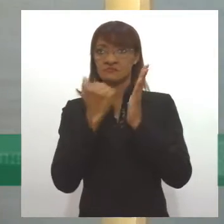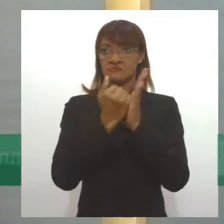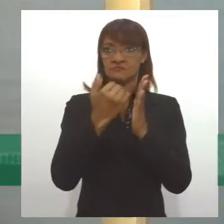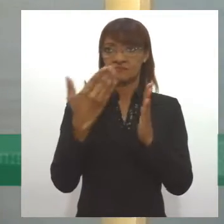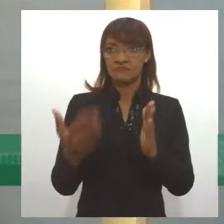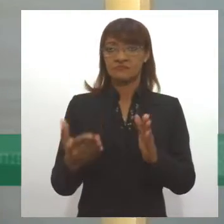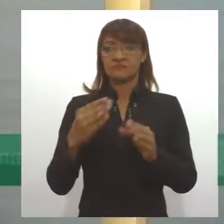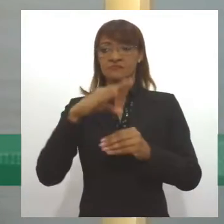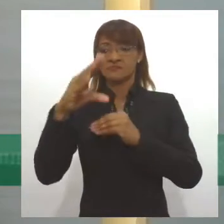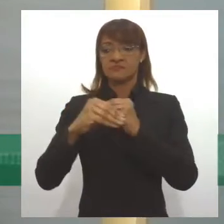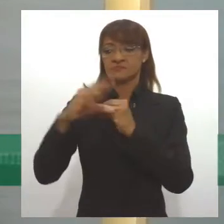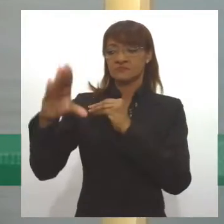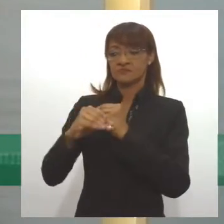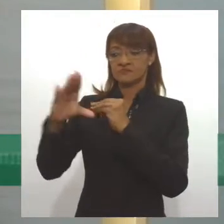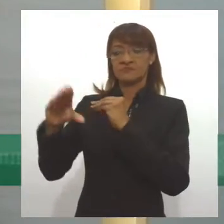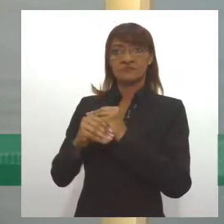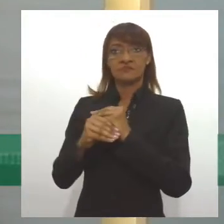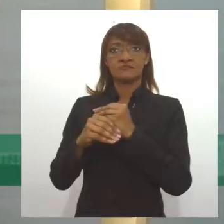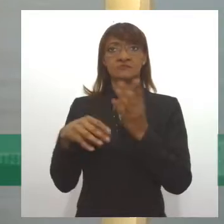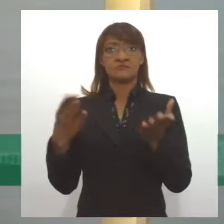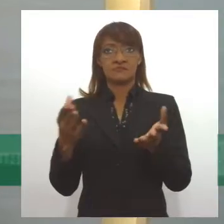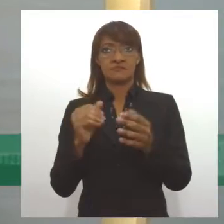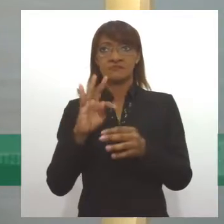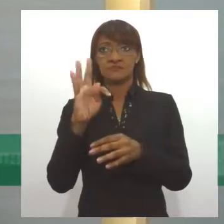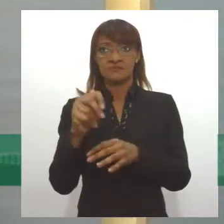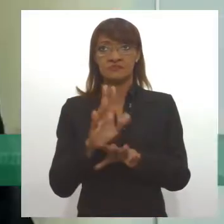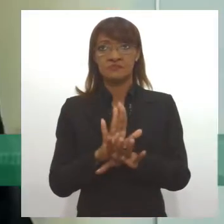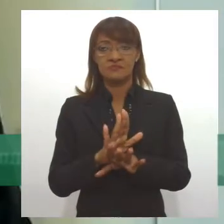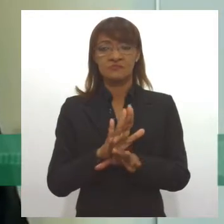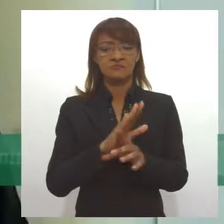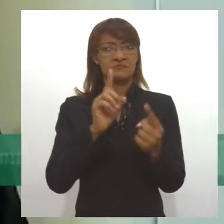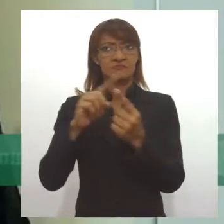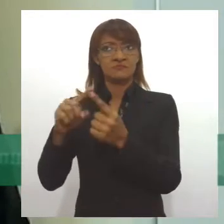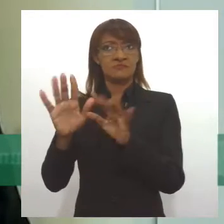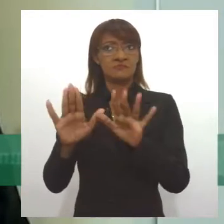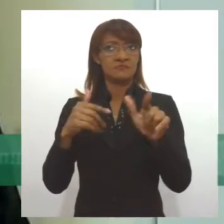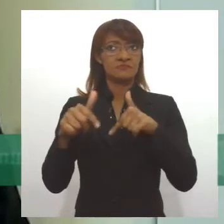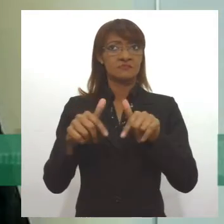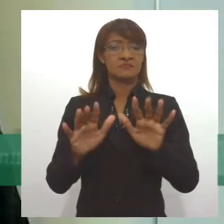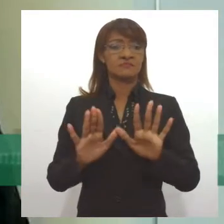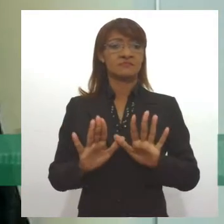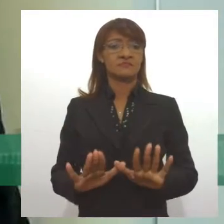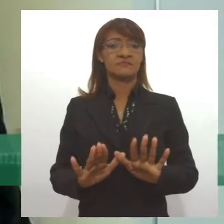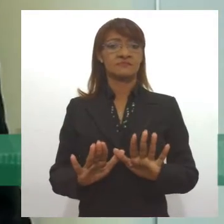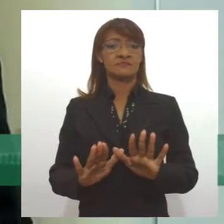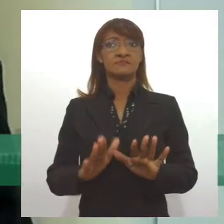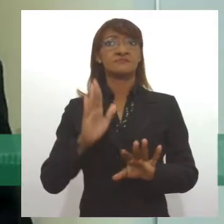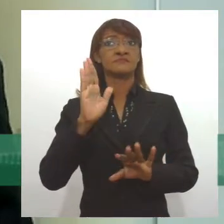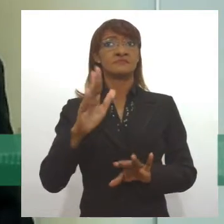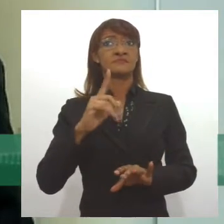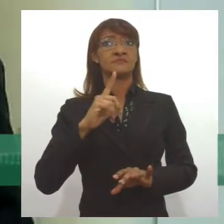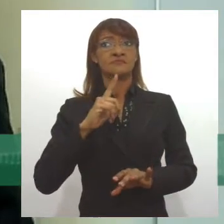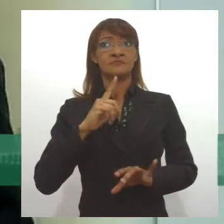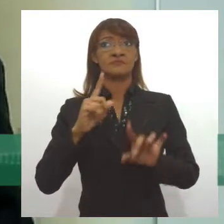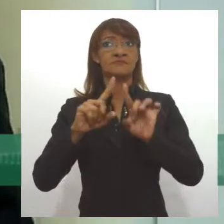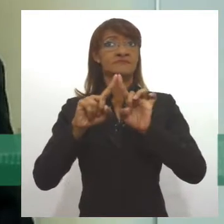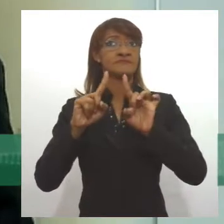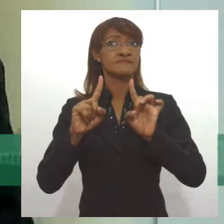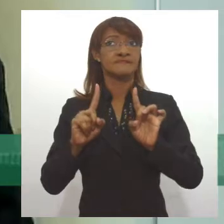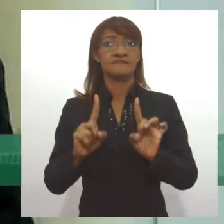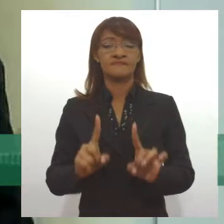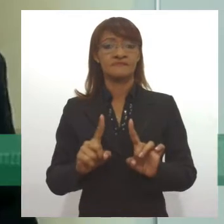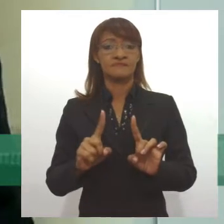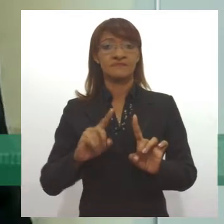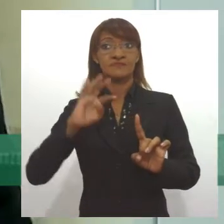receber por hospedagem, vai receber por transporte, como qualquer atividade. Então, isso aí está previsto, mas nada daquilo que não